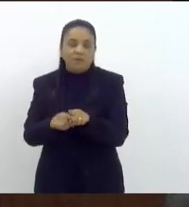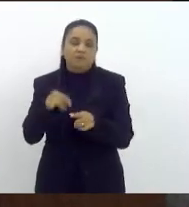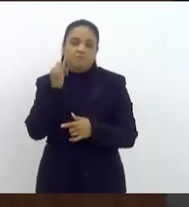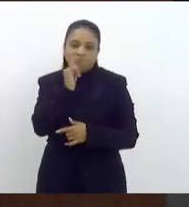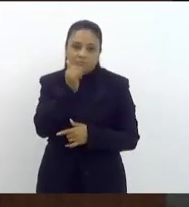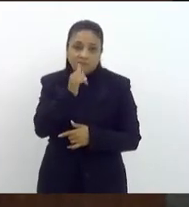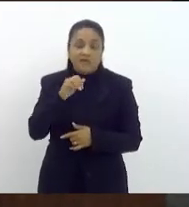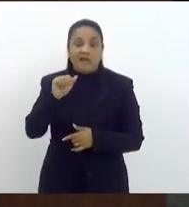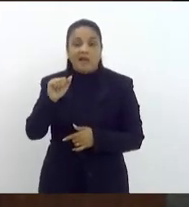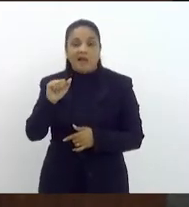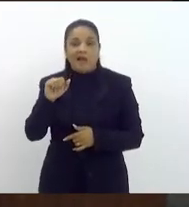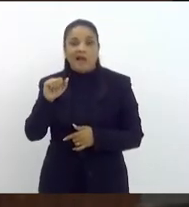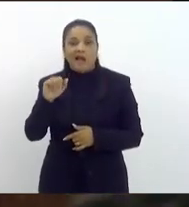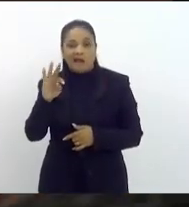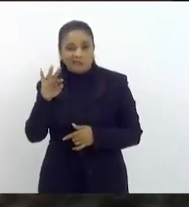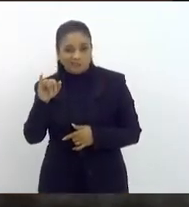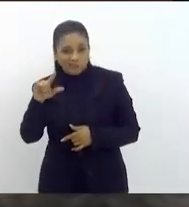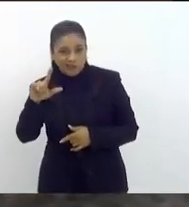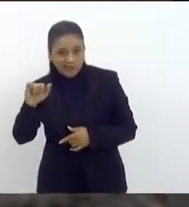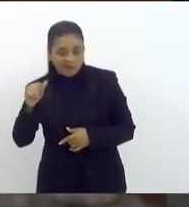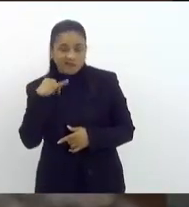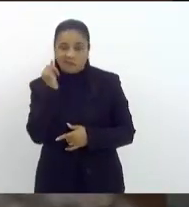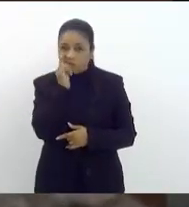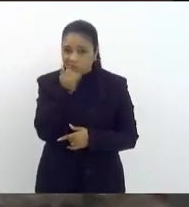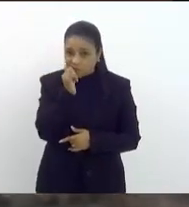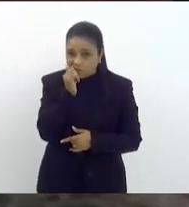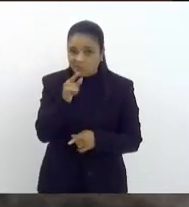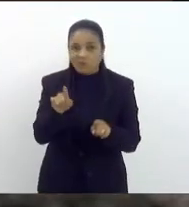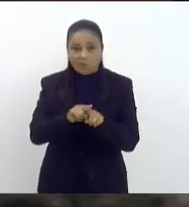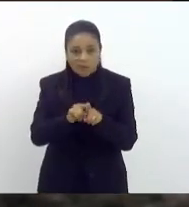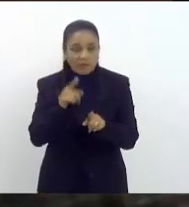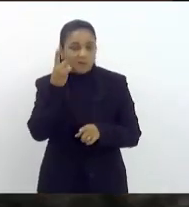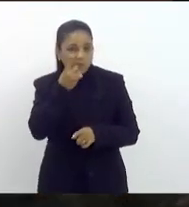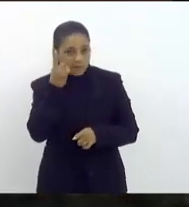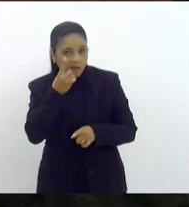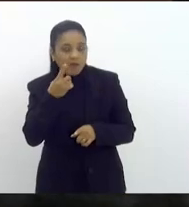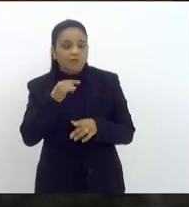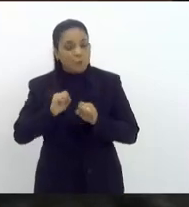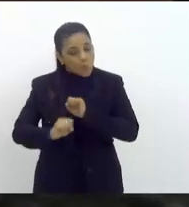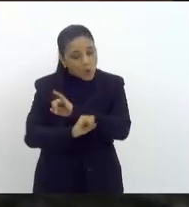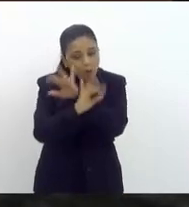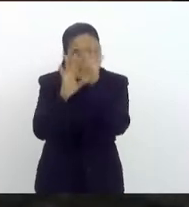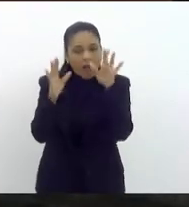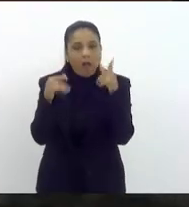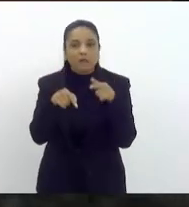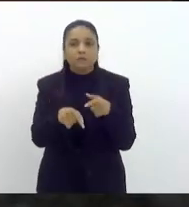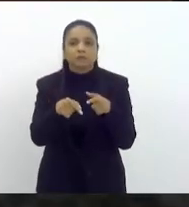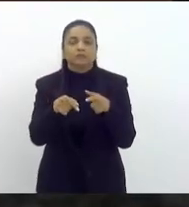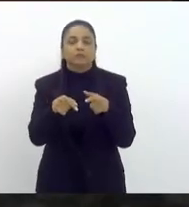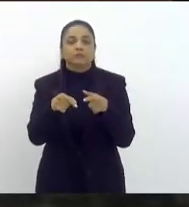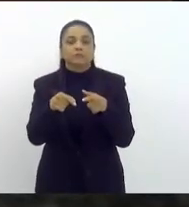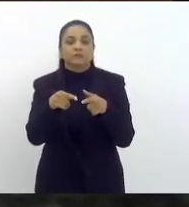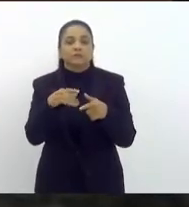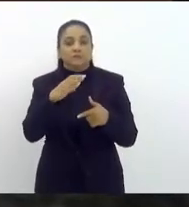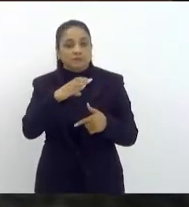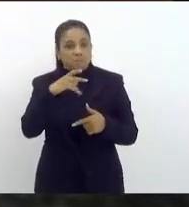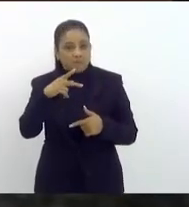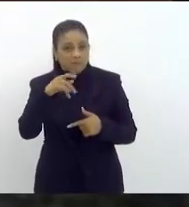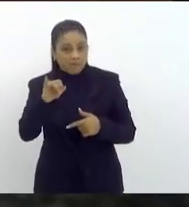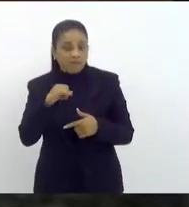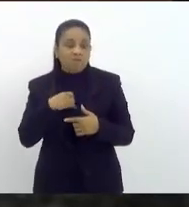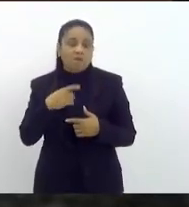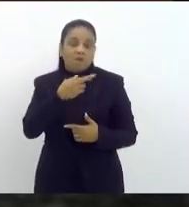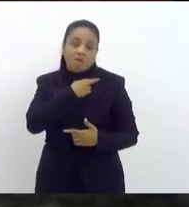e ali ficou efetivamente muito claro né que não é à toa que as religiões de Matriz